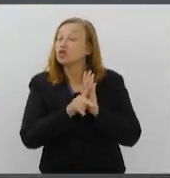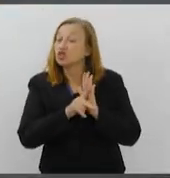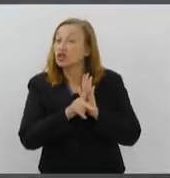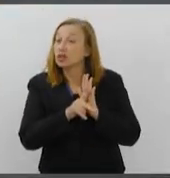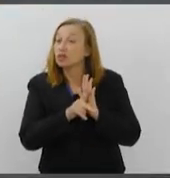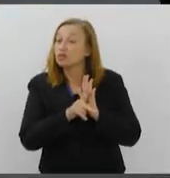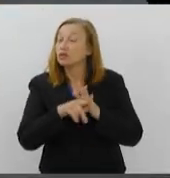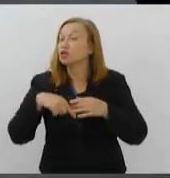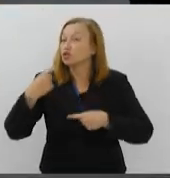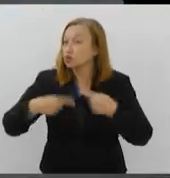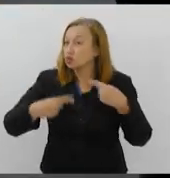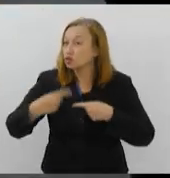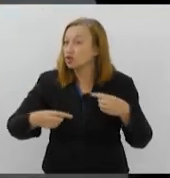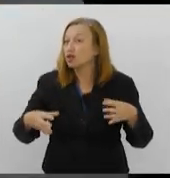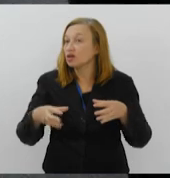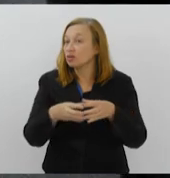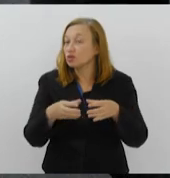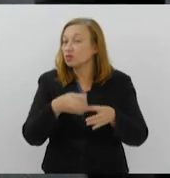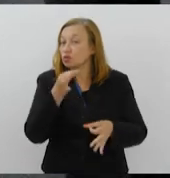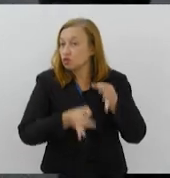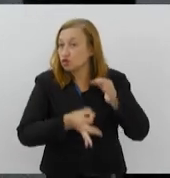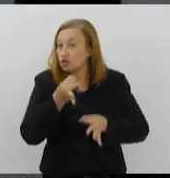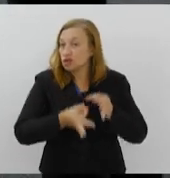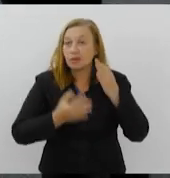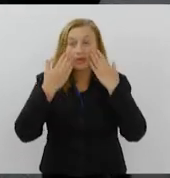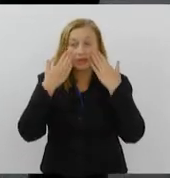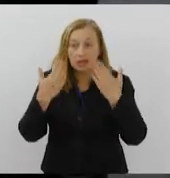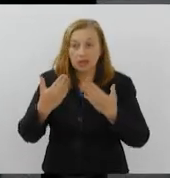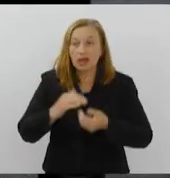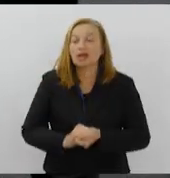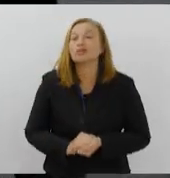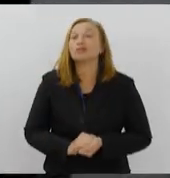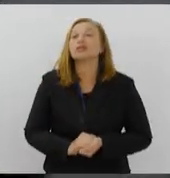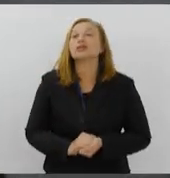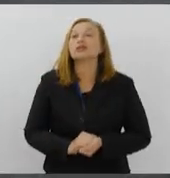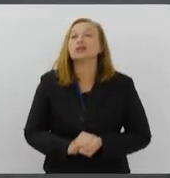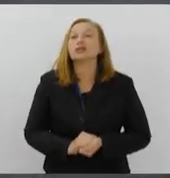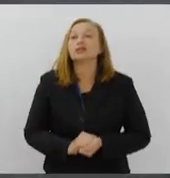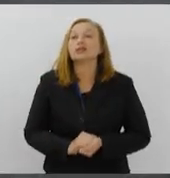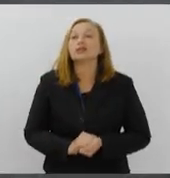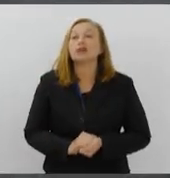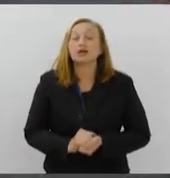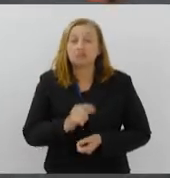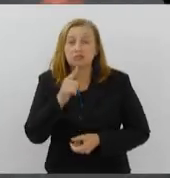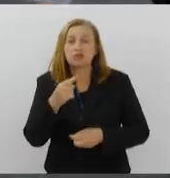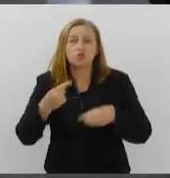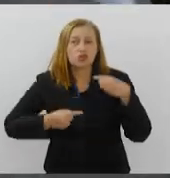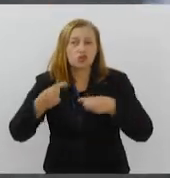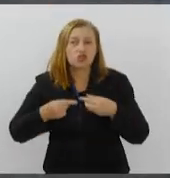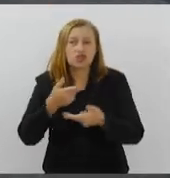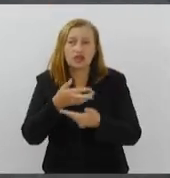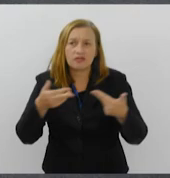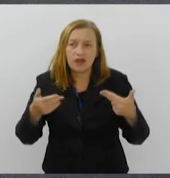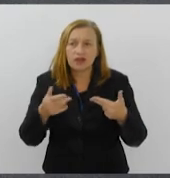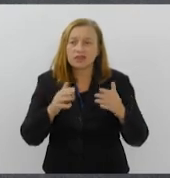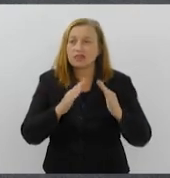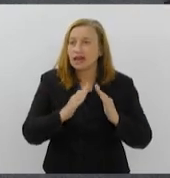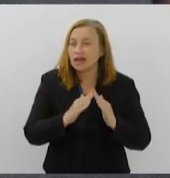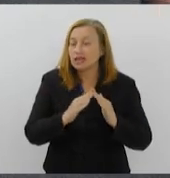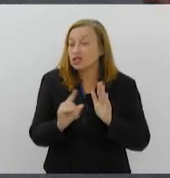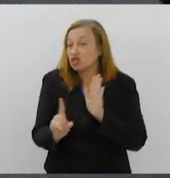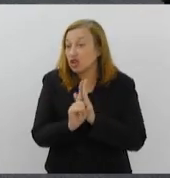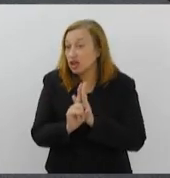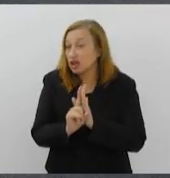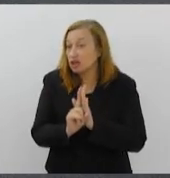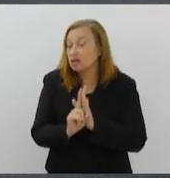foi debatido na Comissão de Constituição e Justiça, apresentado pelo presidente da comissão. Ele tem sido debatido em várias casas legislativas